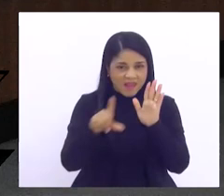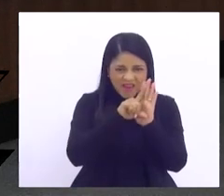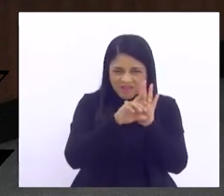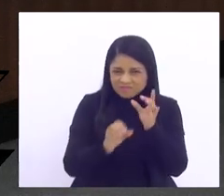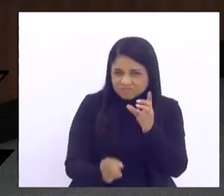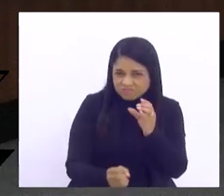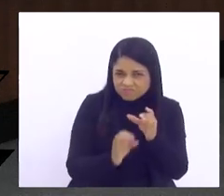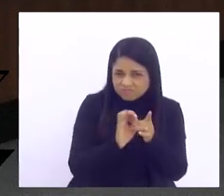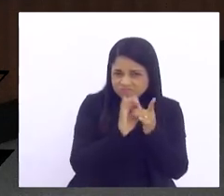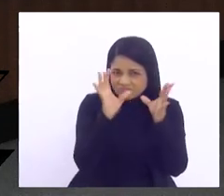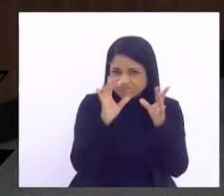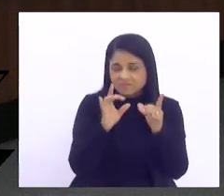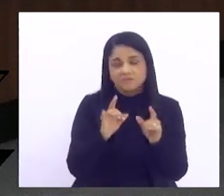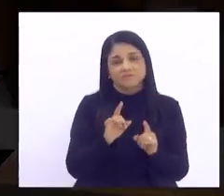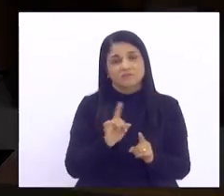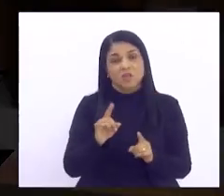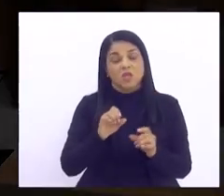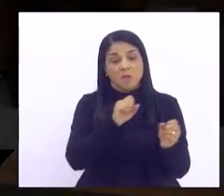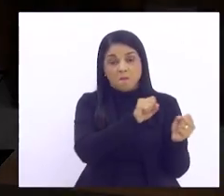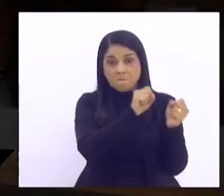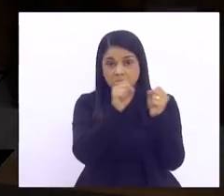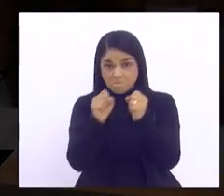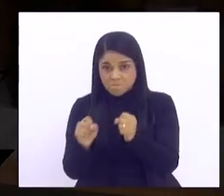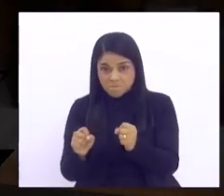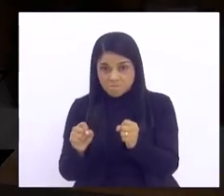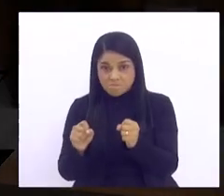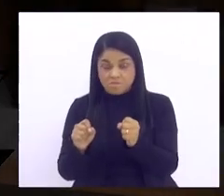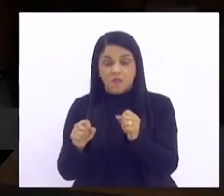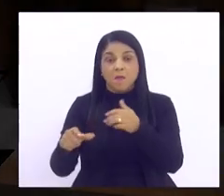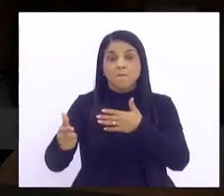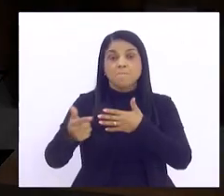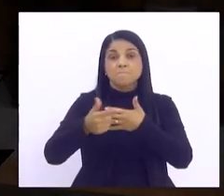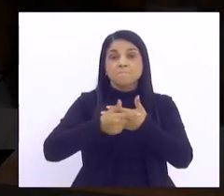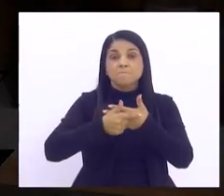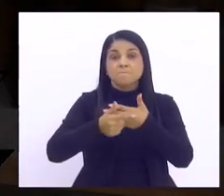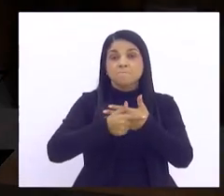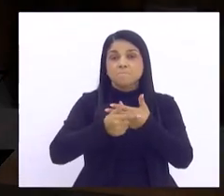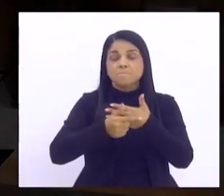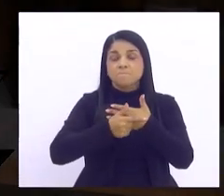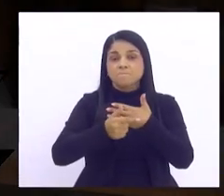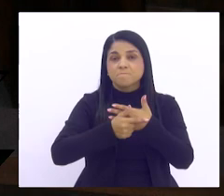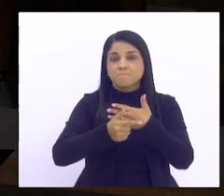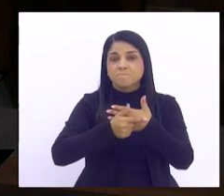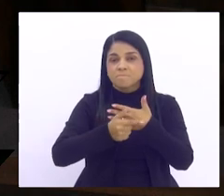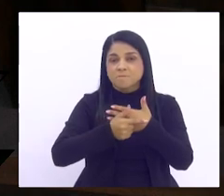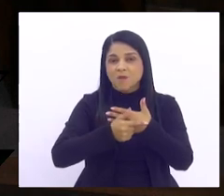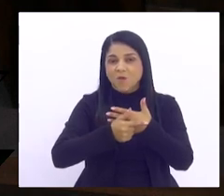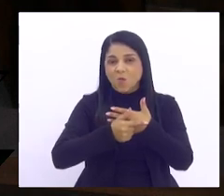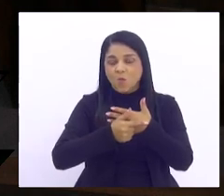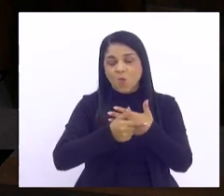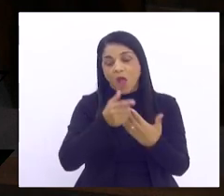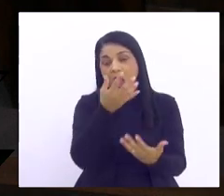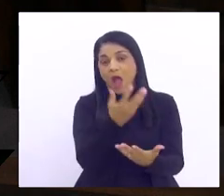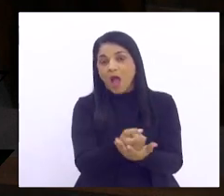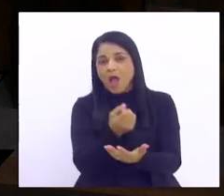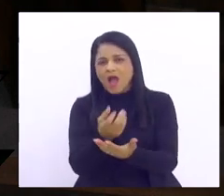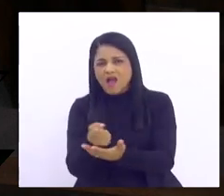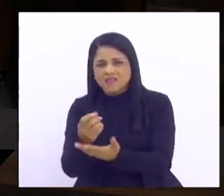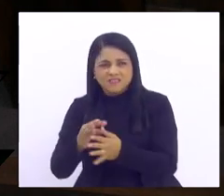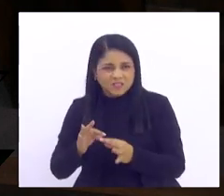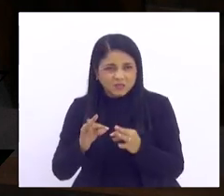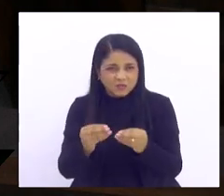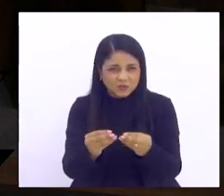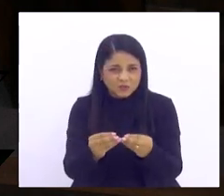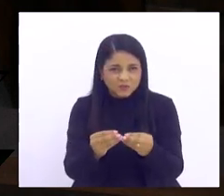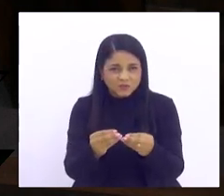autoridades públicas podem fazer é somente produzir papéis com ficções. E o papel aceita tudo. É por isso que nós